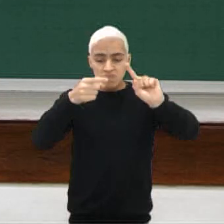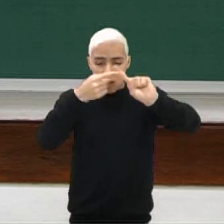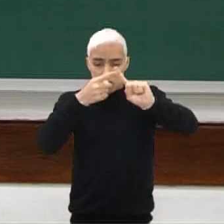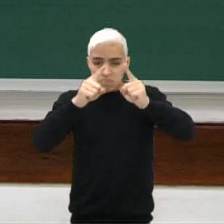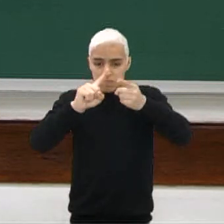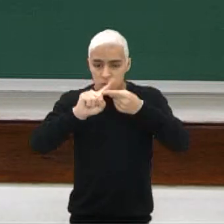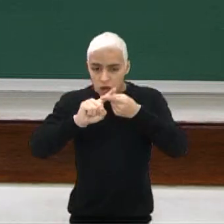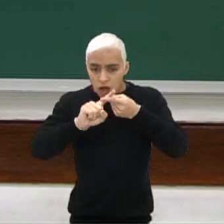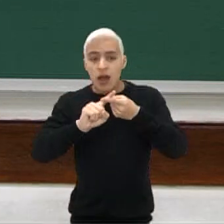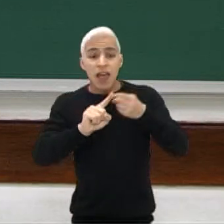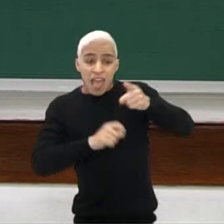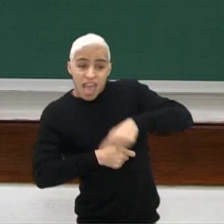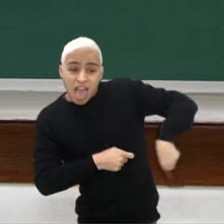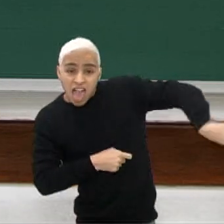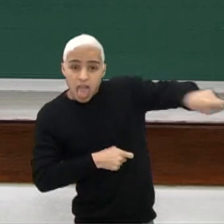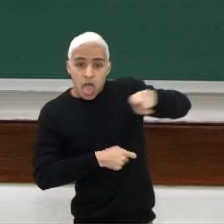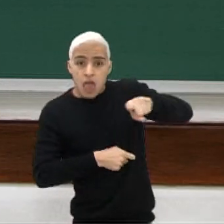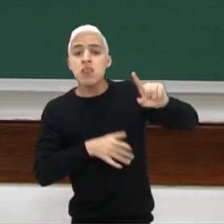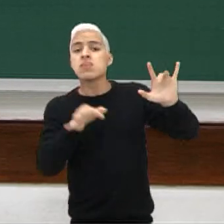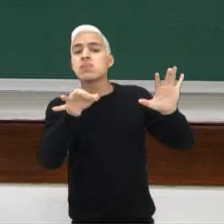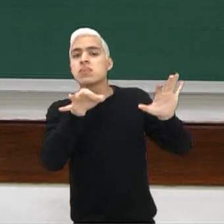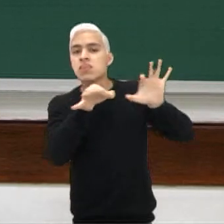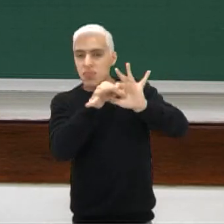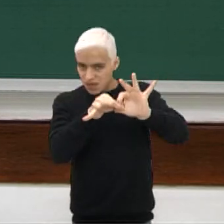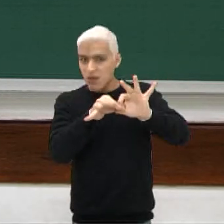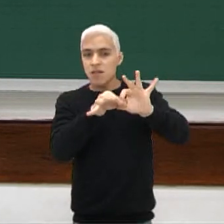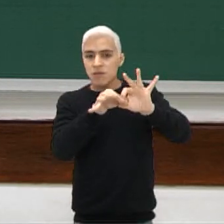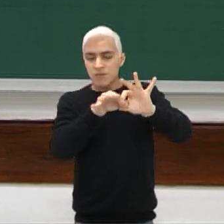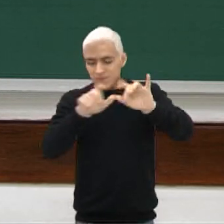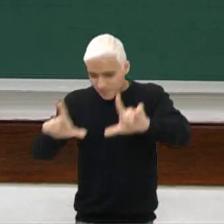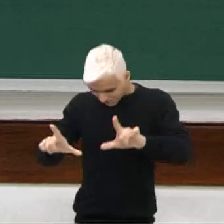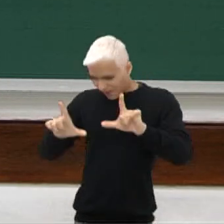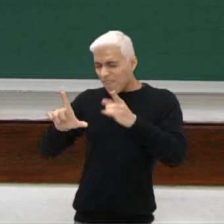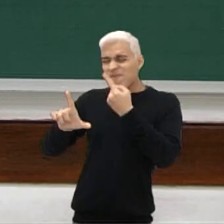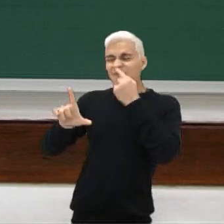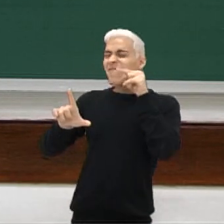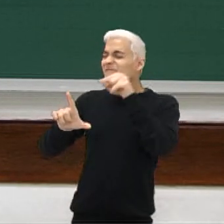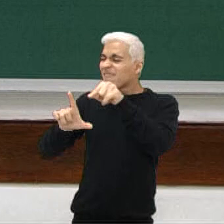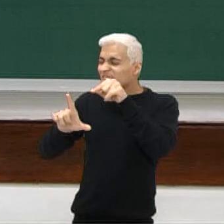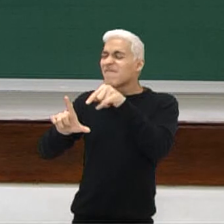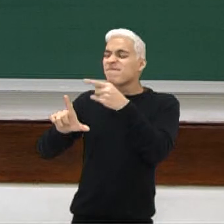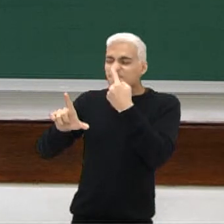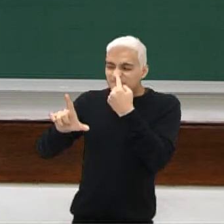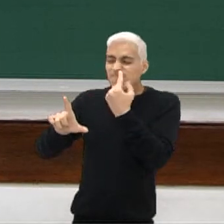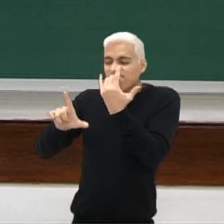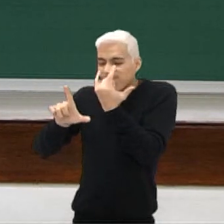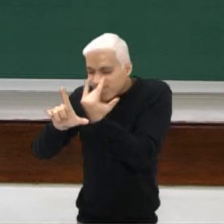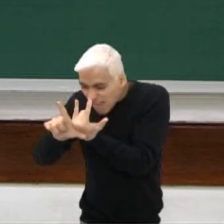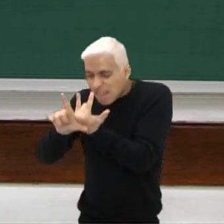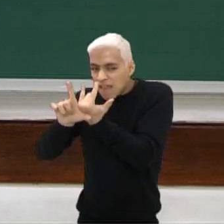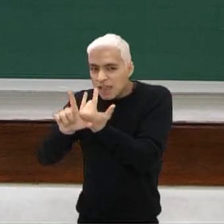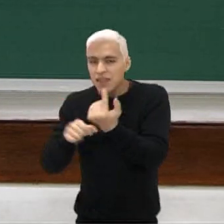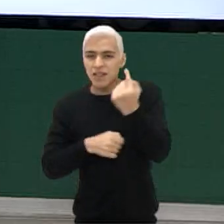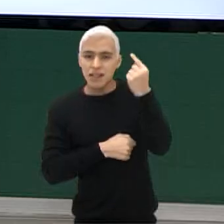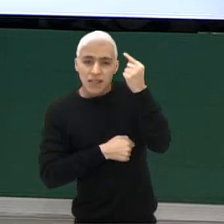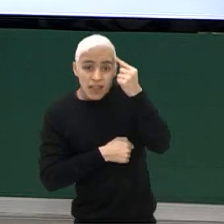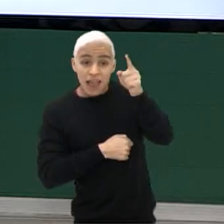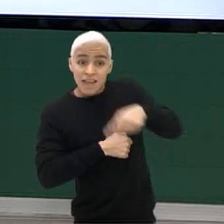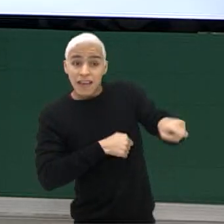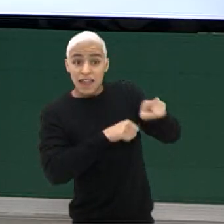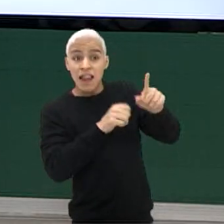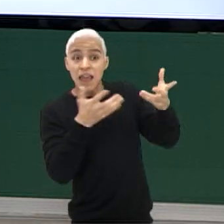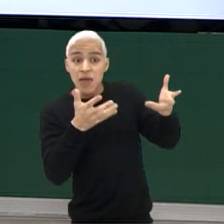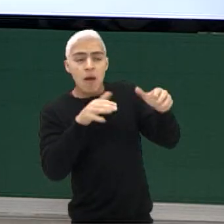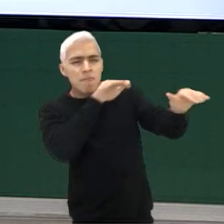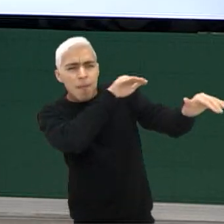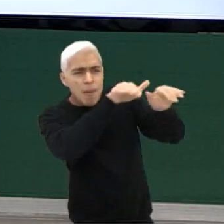que alcançar este público, tem que ficar próximo deste público, chamar a atenção daquele público que eu